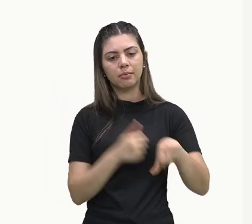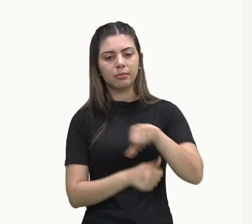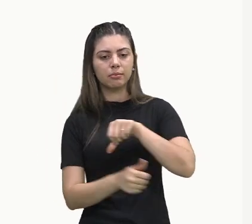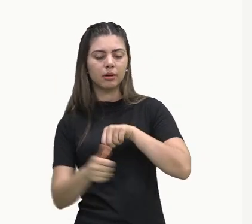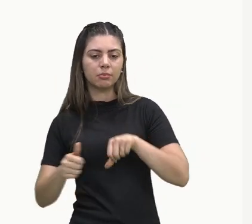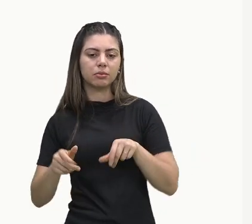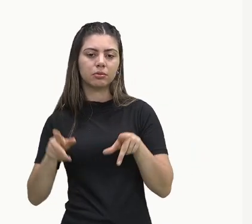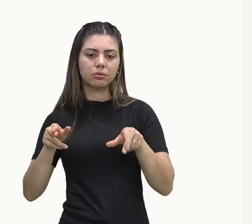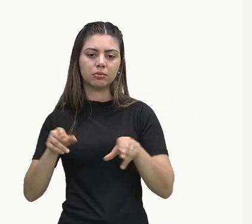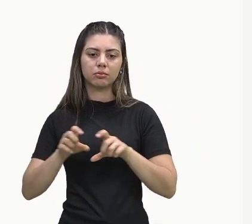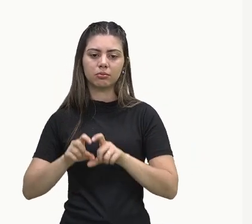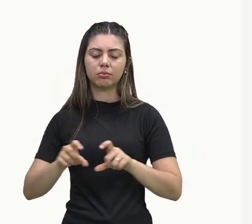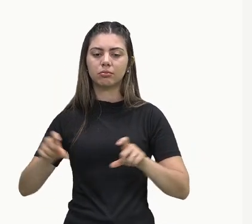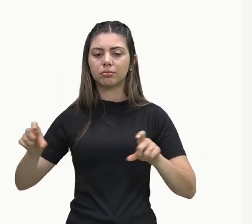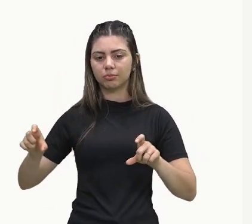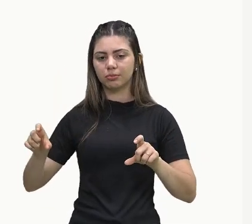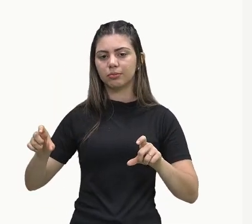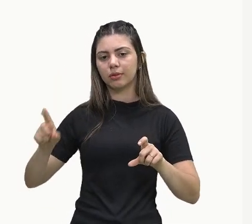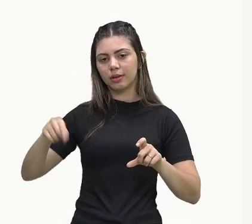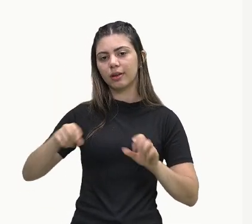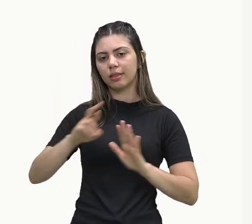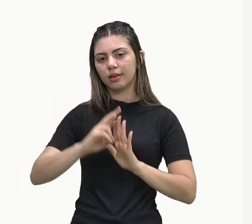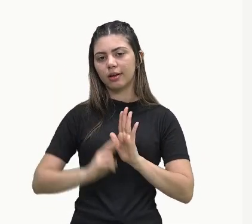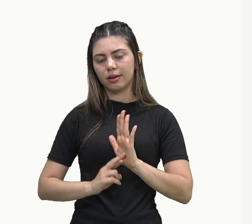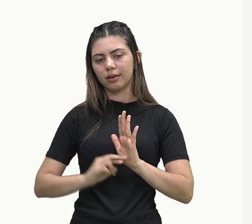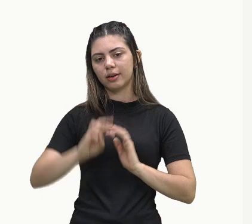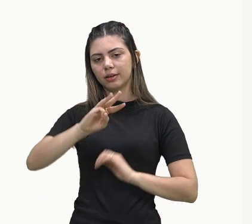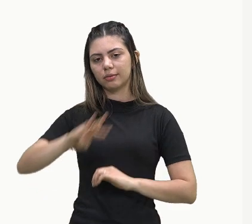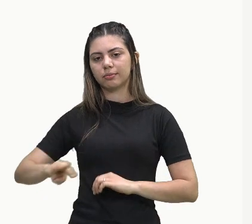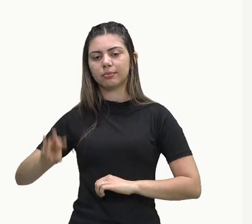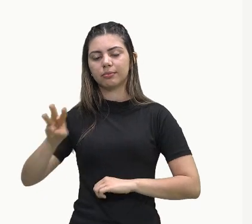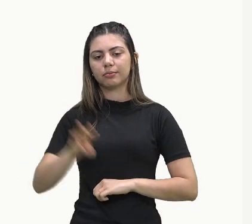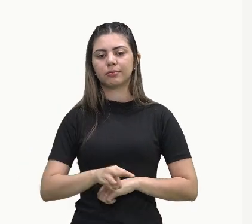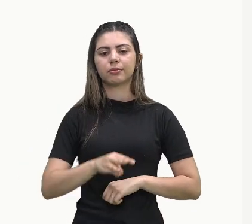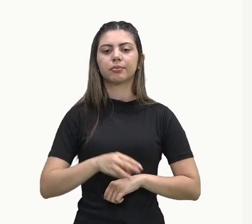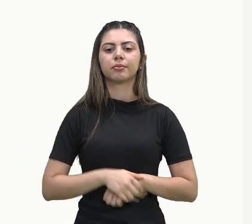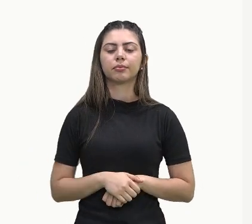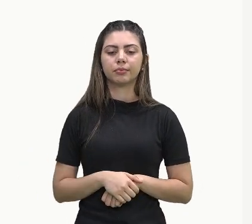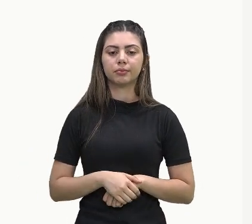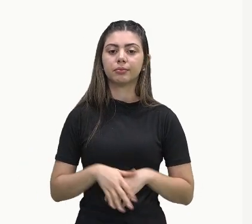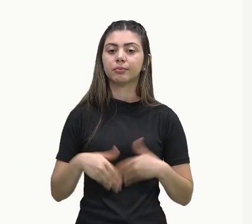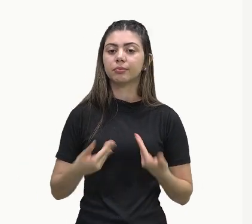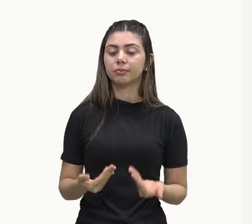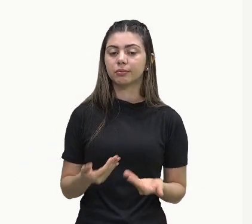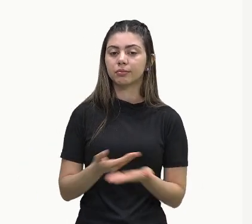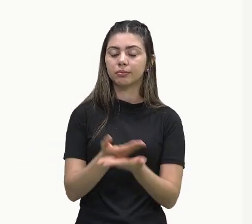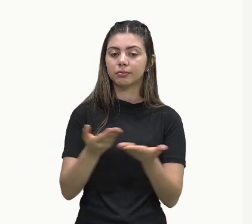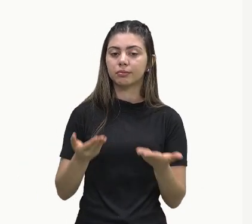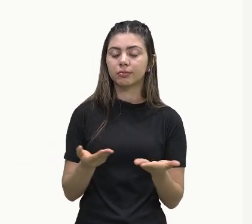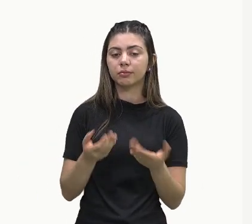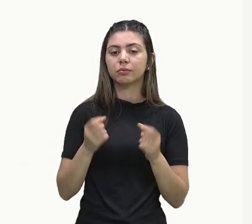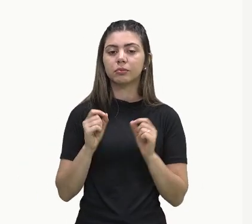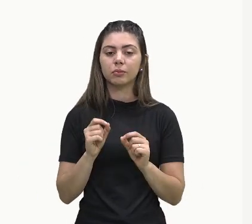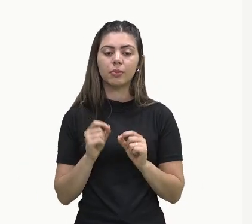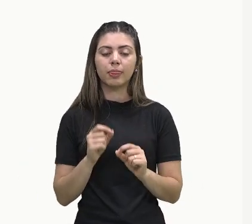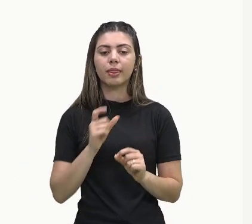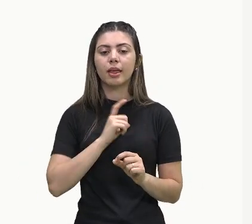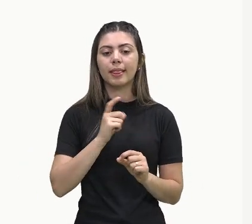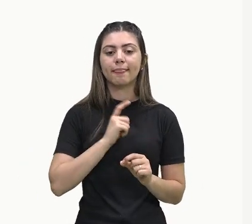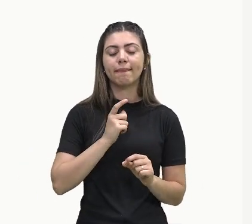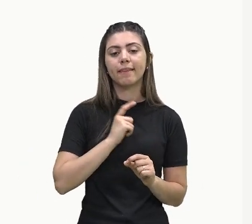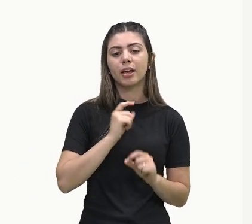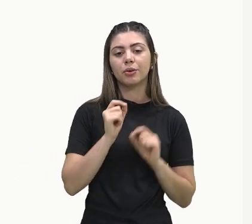reduzida na equação geral da reta independente né de você estar trabalhando com o